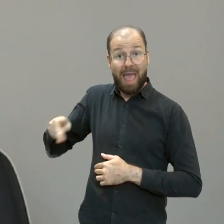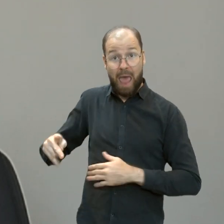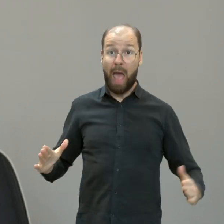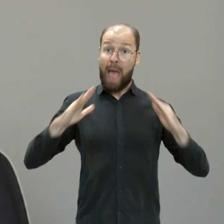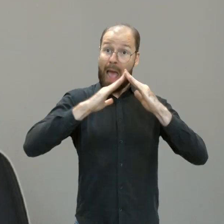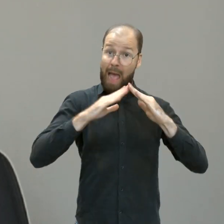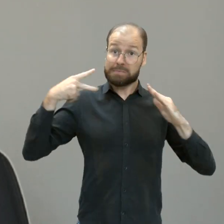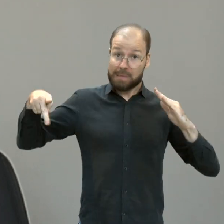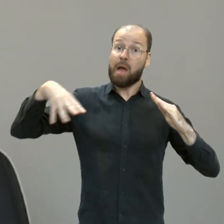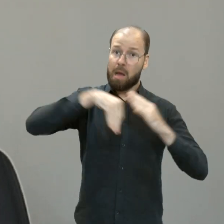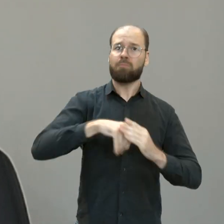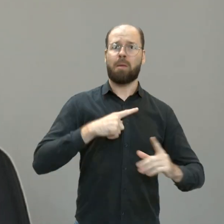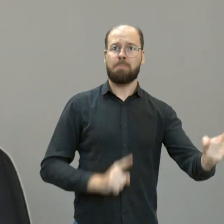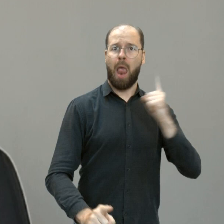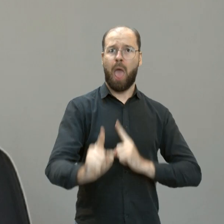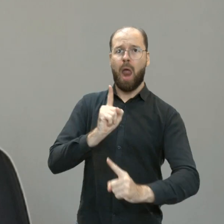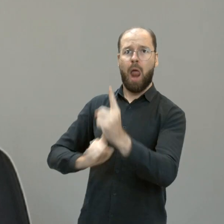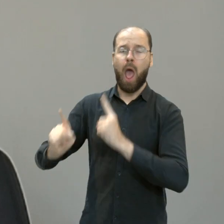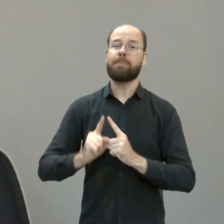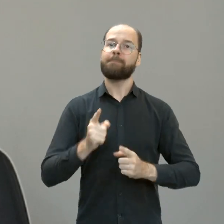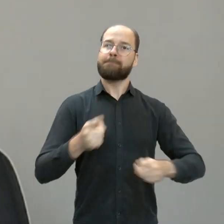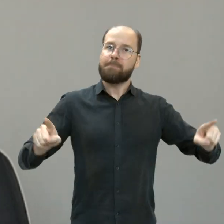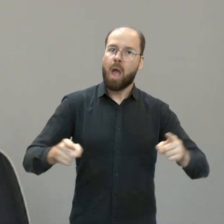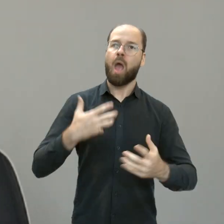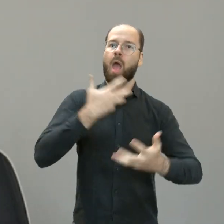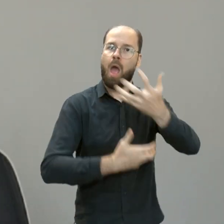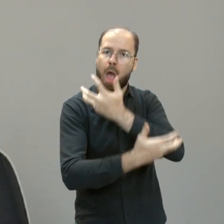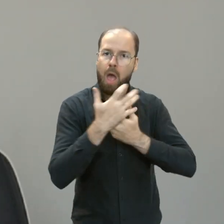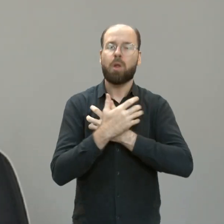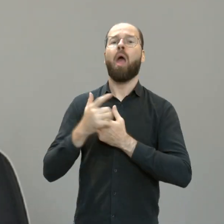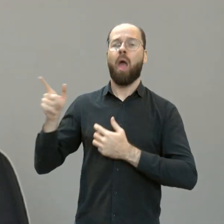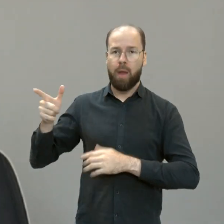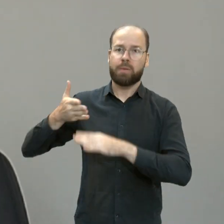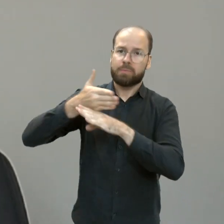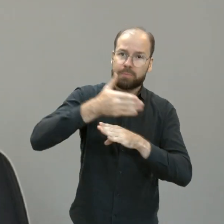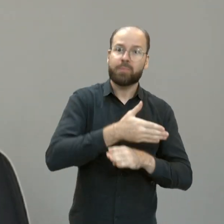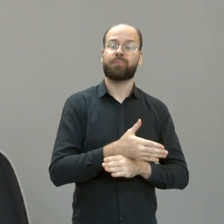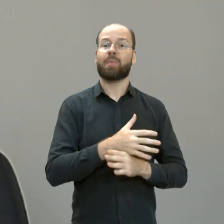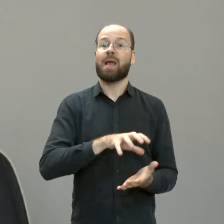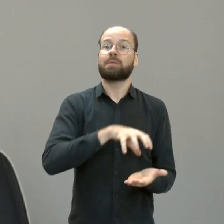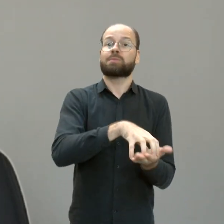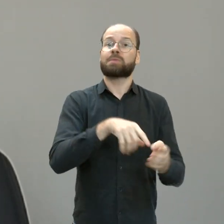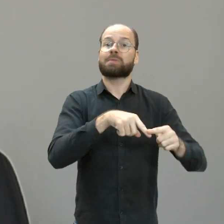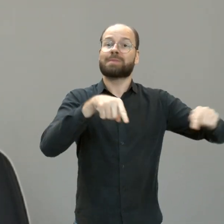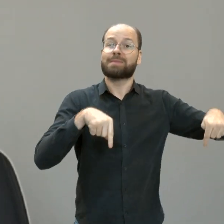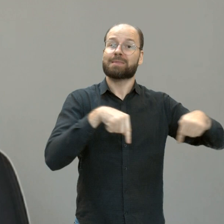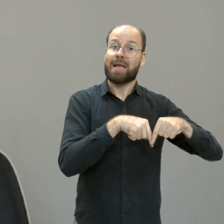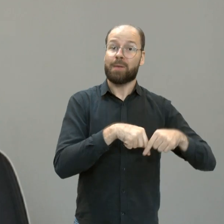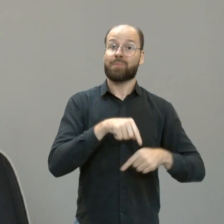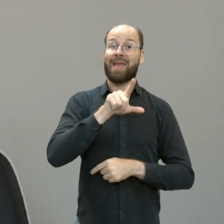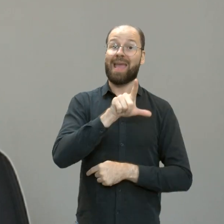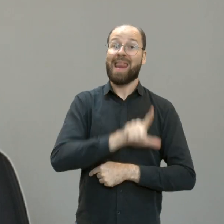cantavam. Então, ela participava do gabinete literário, não é? Que era uma instituição